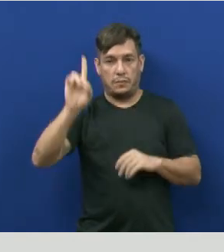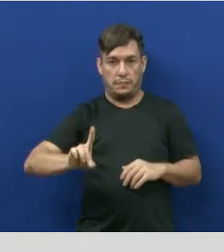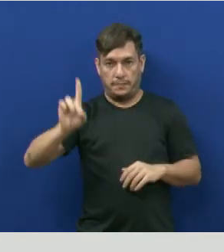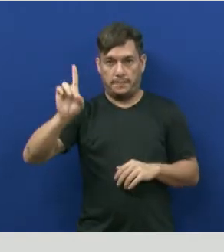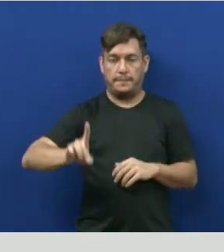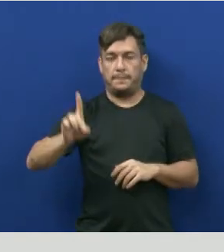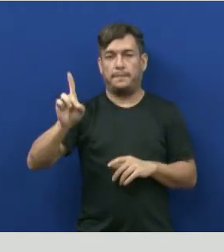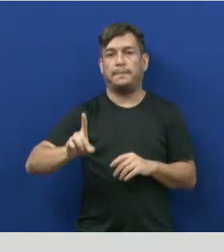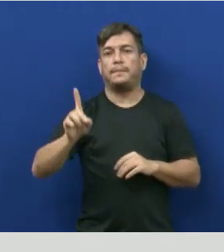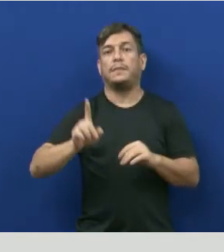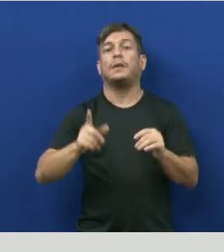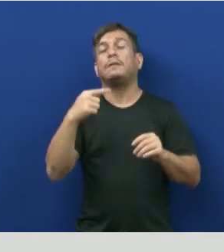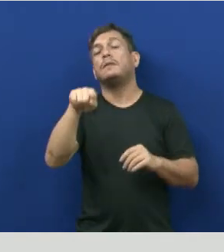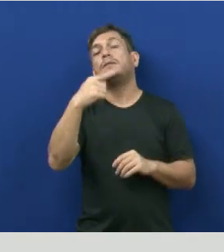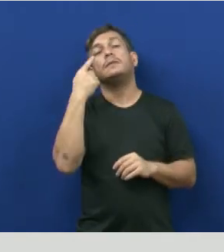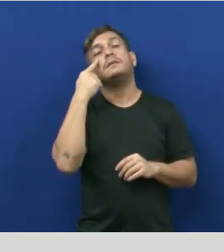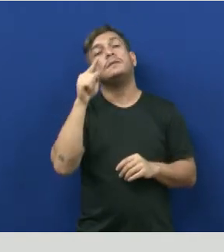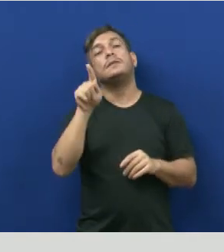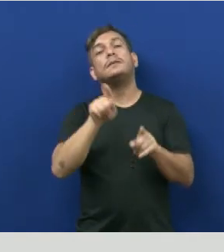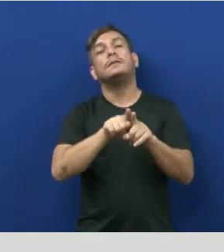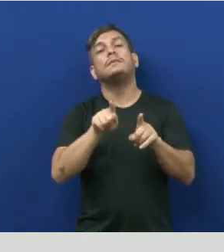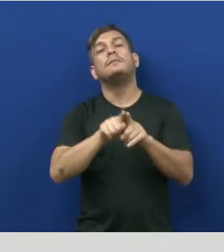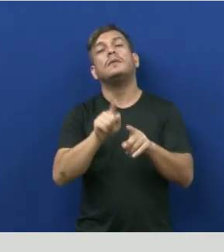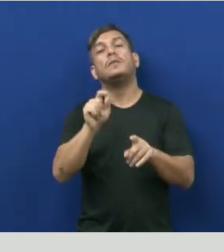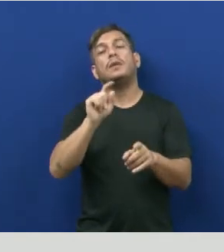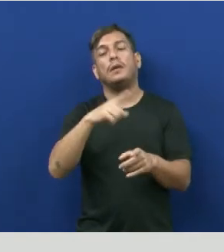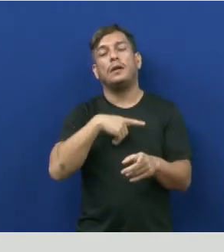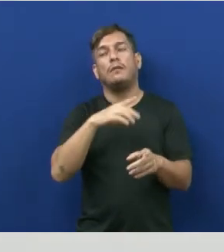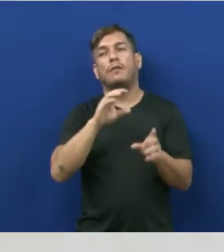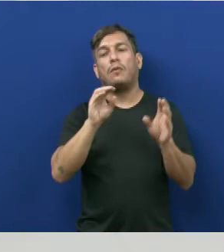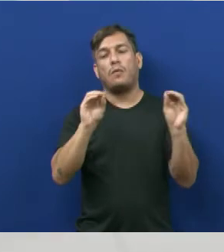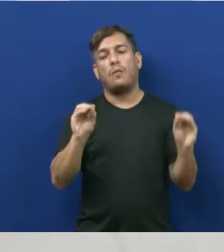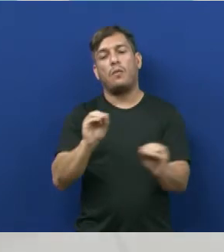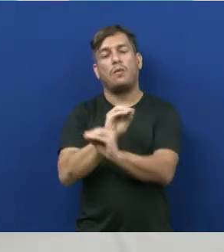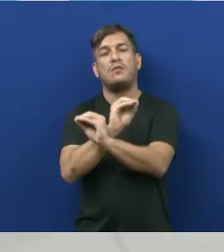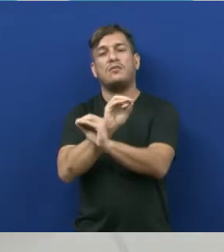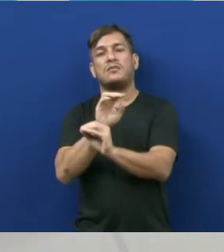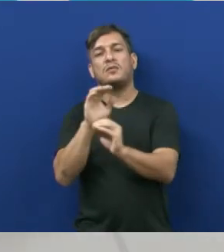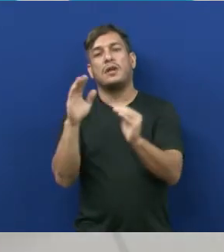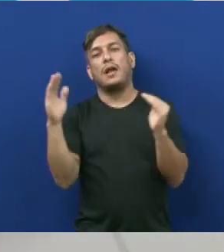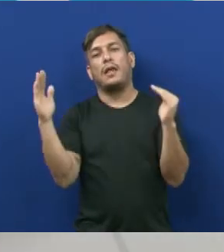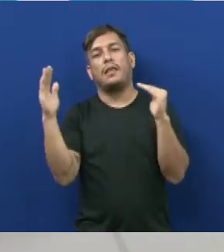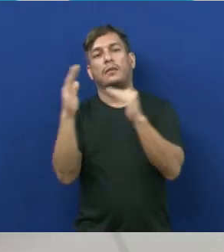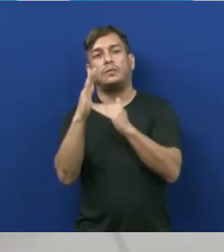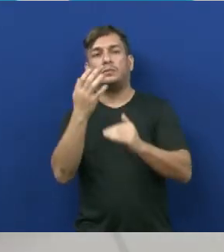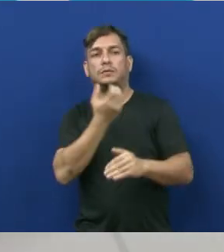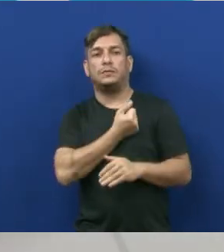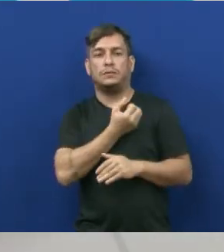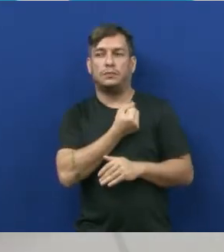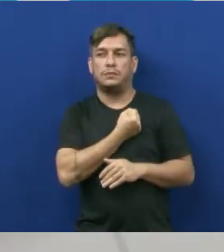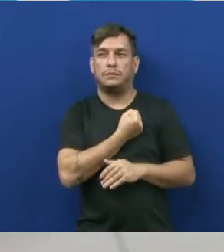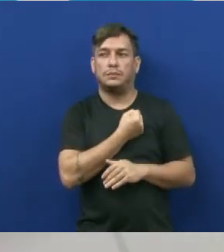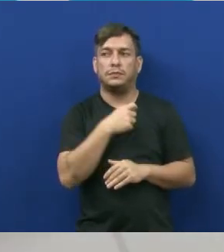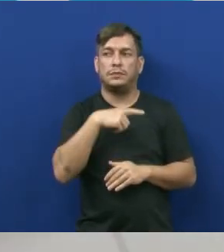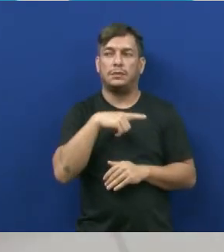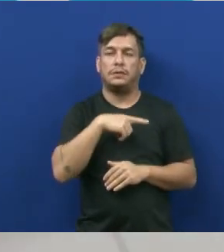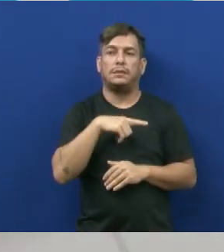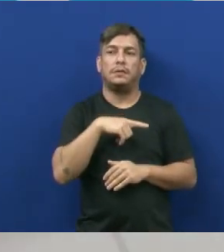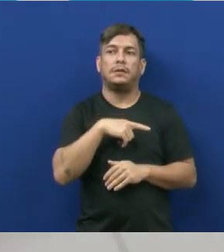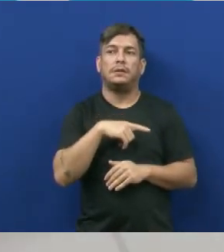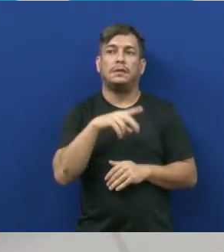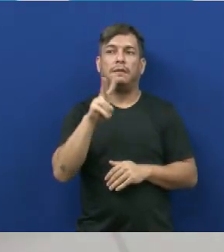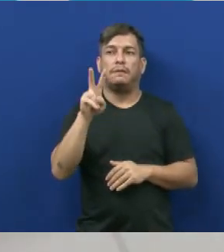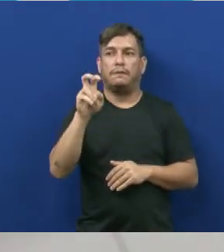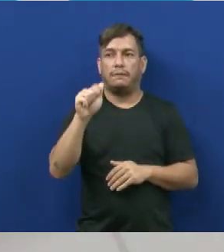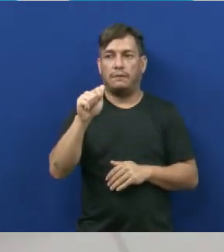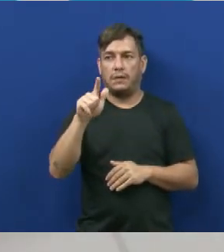direito, e aí a gente vai ver o quê? Eu vou transportar essa vírgula até o último número que tem valor, para